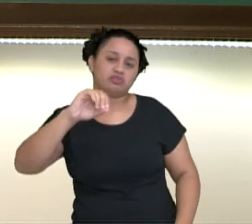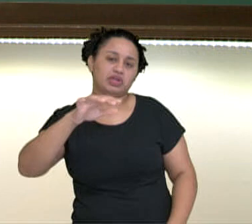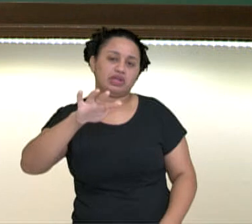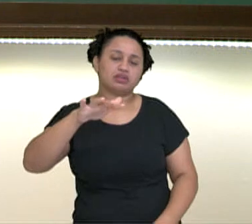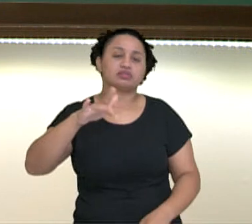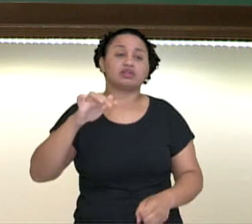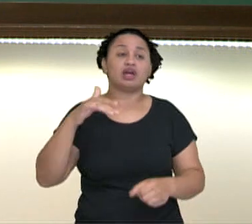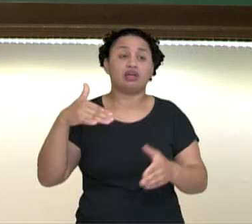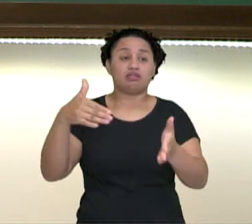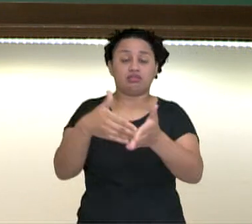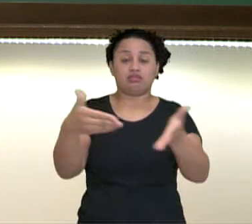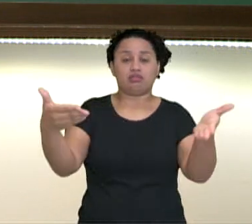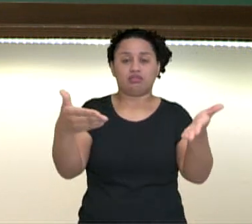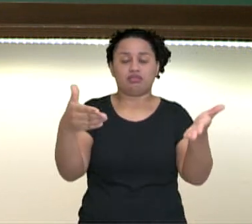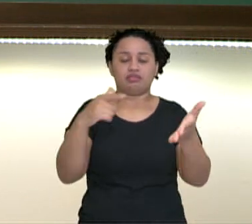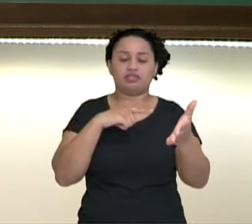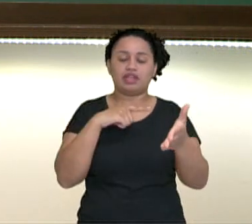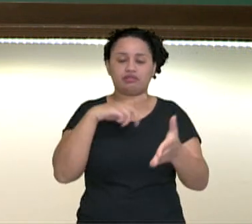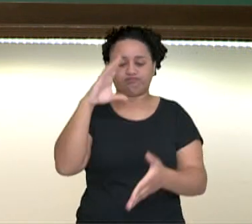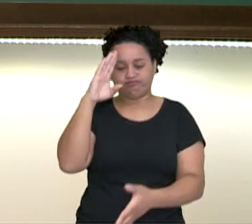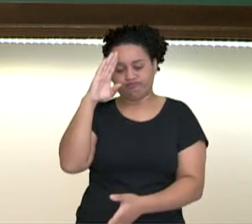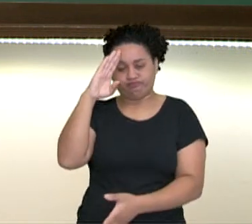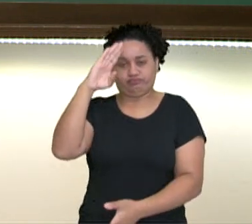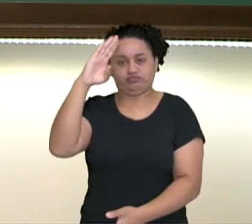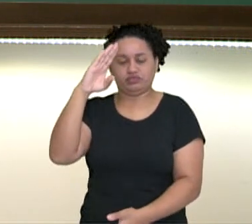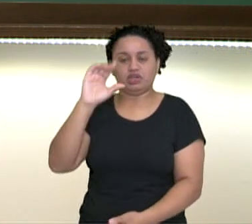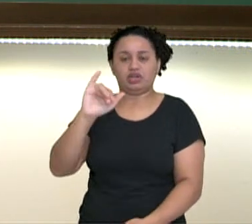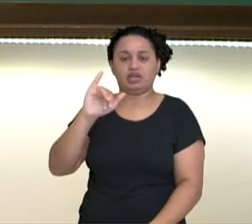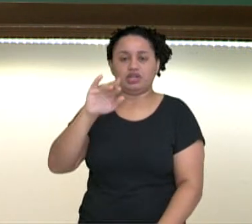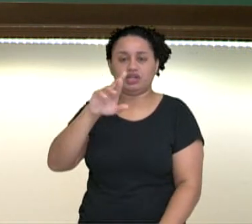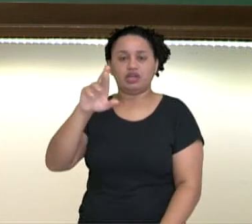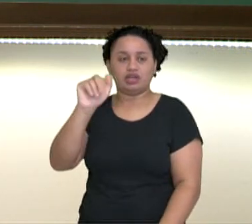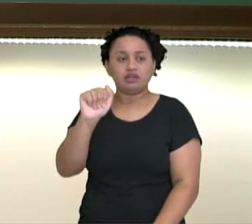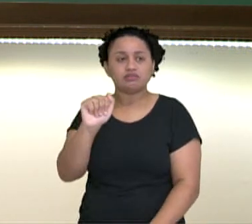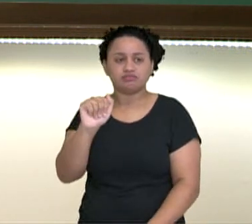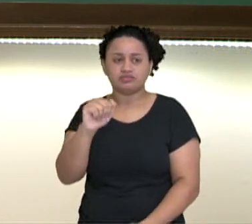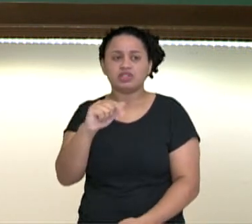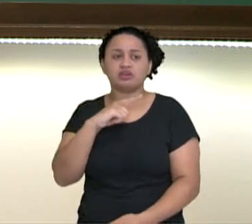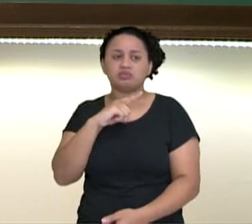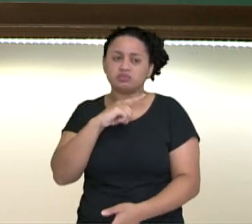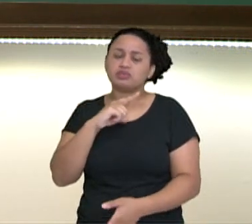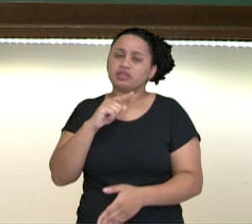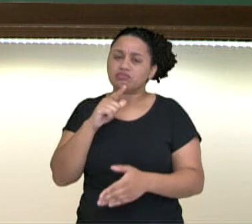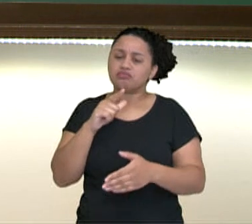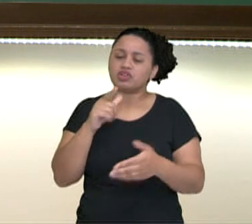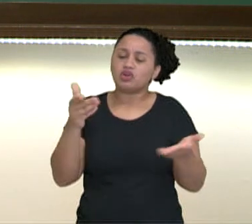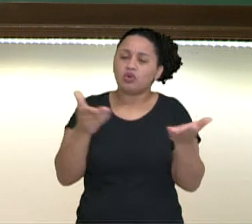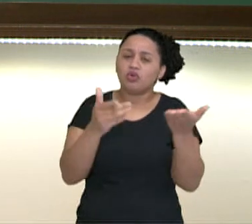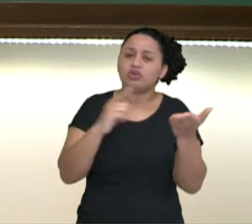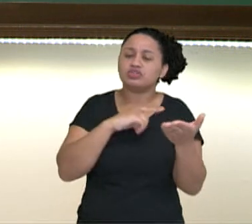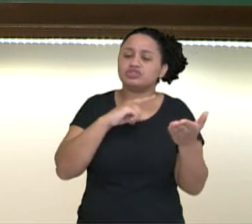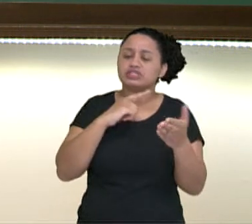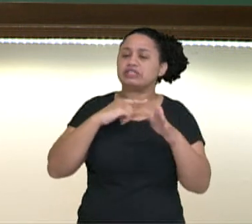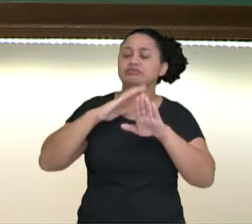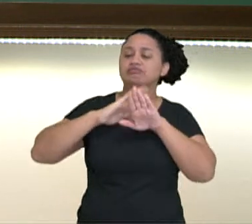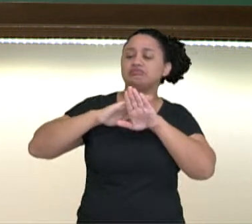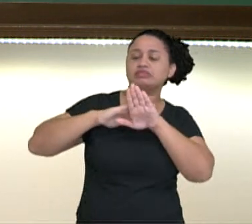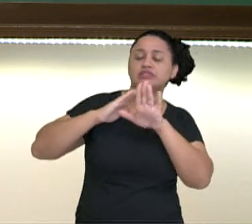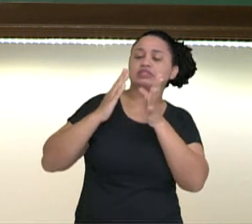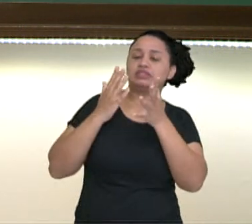um exército que já foi criado há séculos passados e hoje tomou uma composição com um ideal um tanto, às